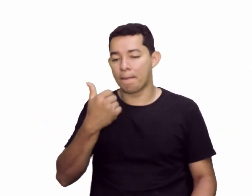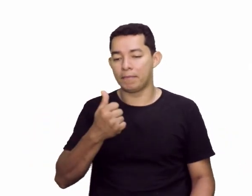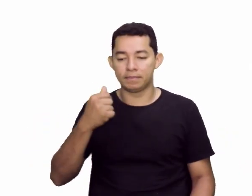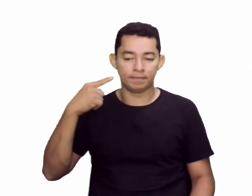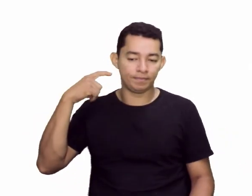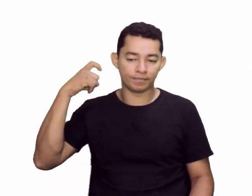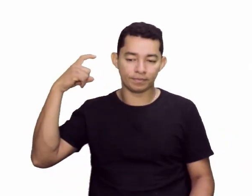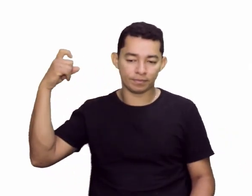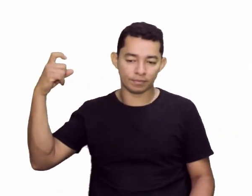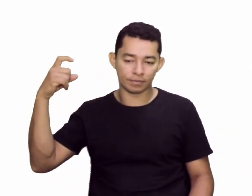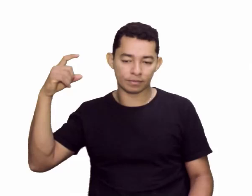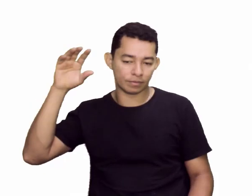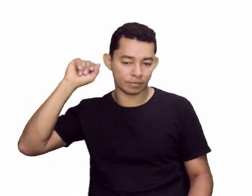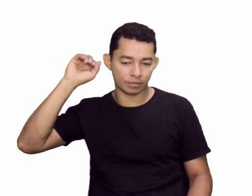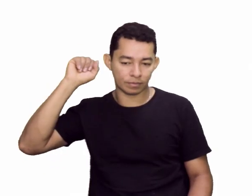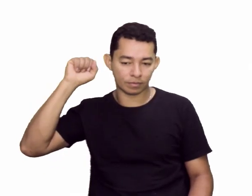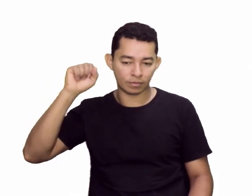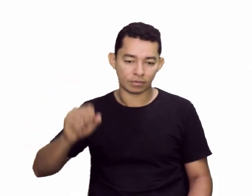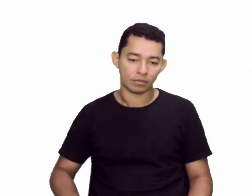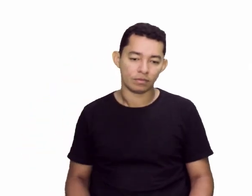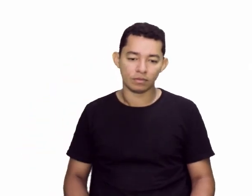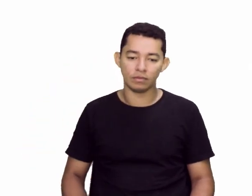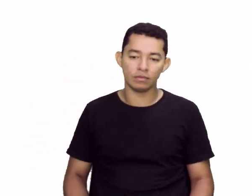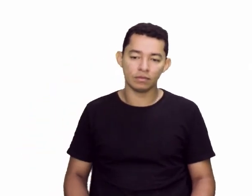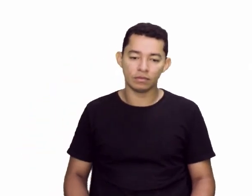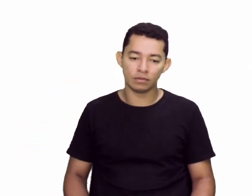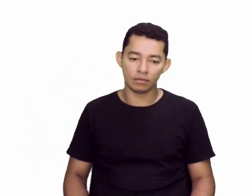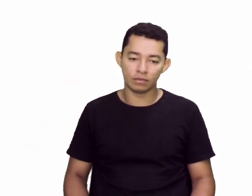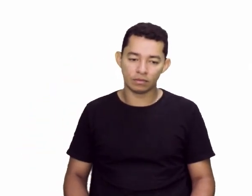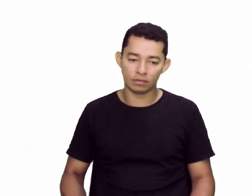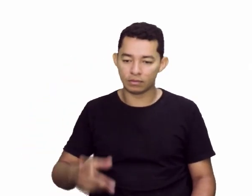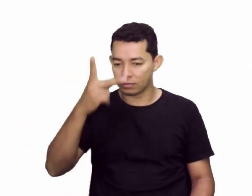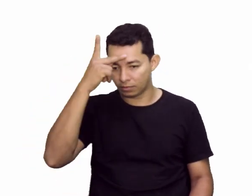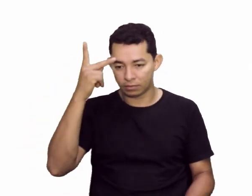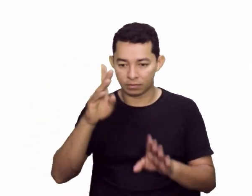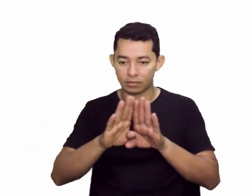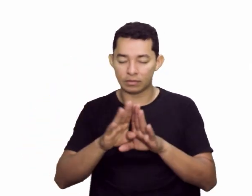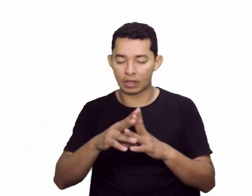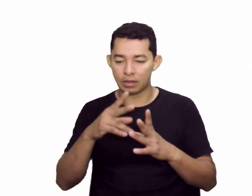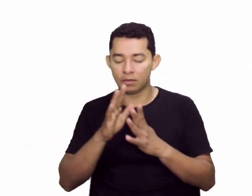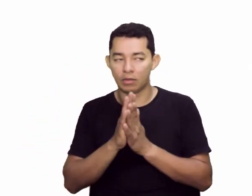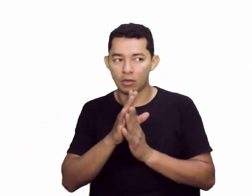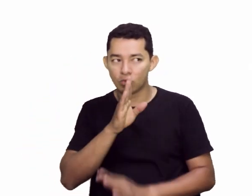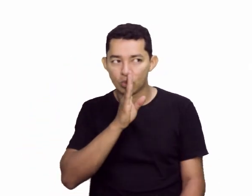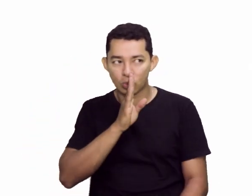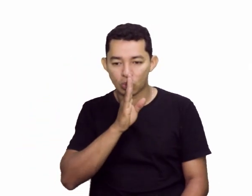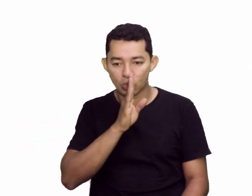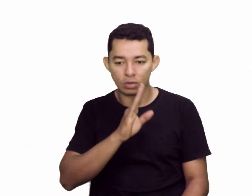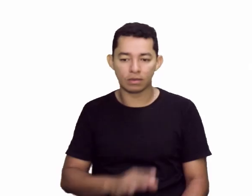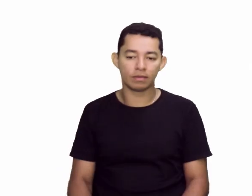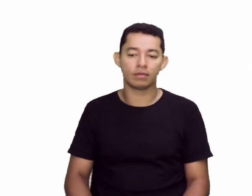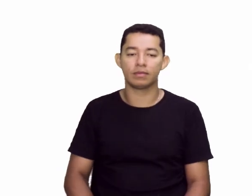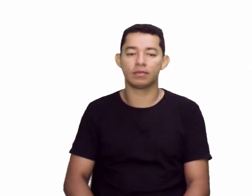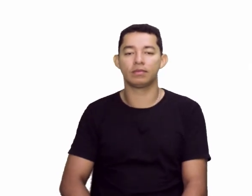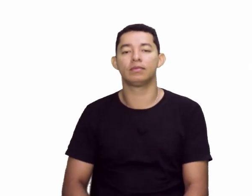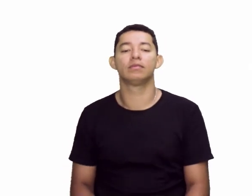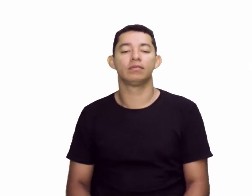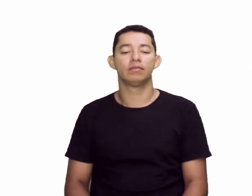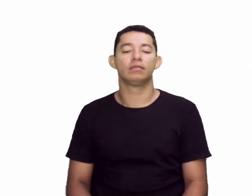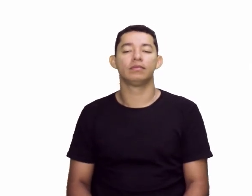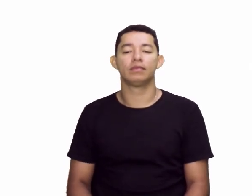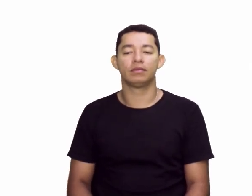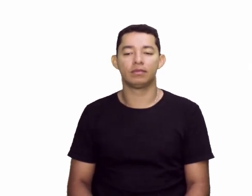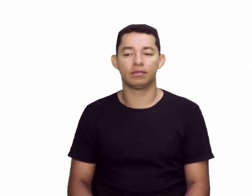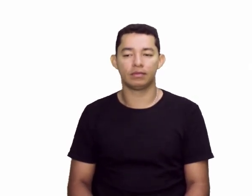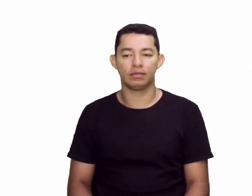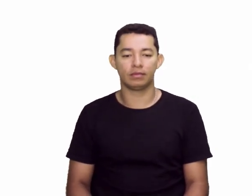né? Também o pessoal colabora, fazendo silêncio. Não é, atualmente, o pessoal fica falando.